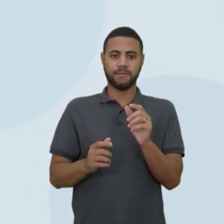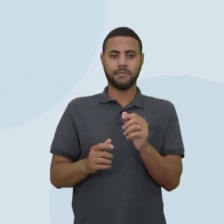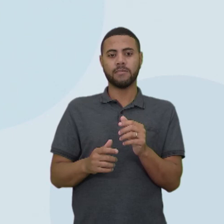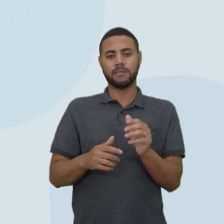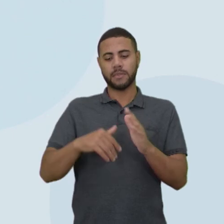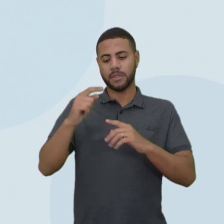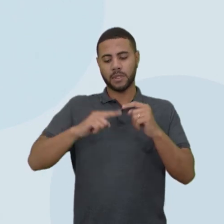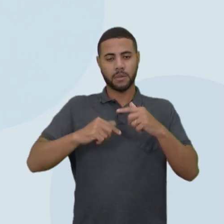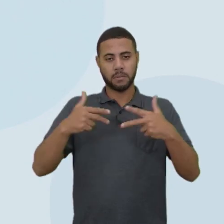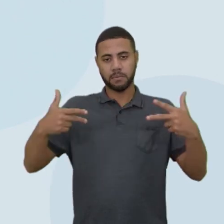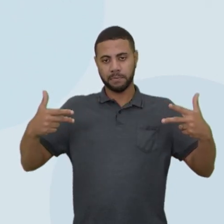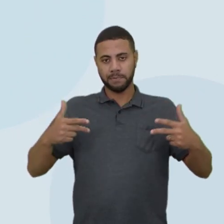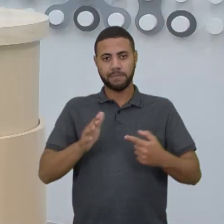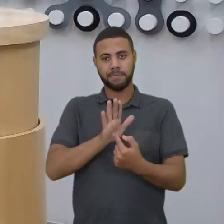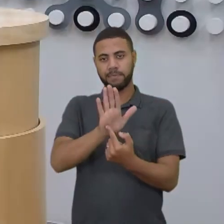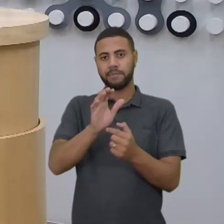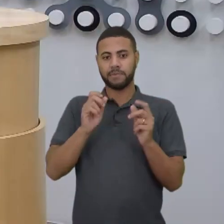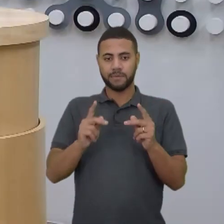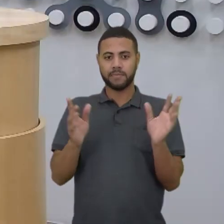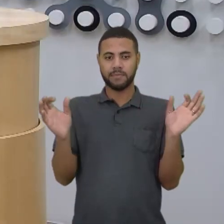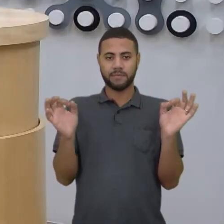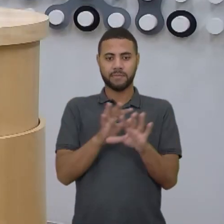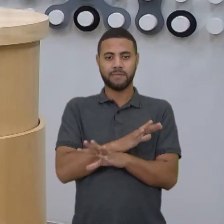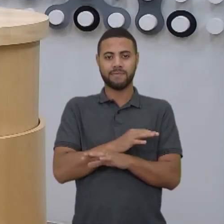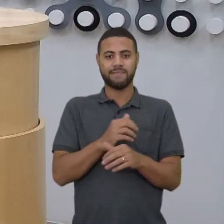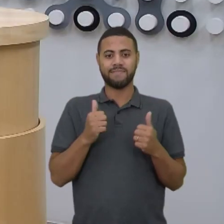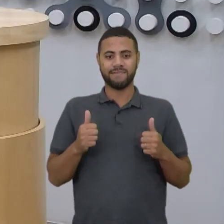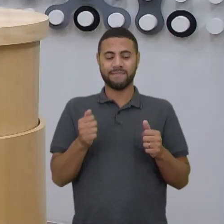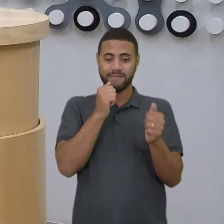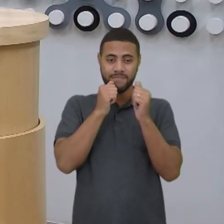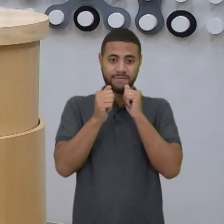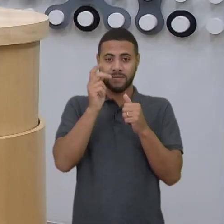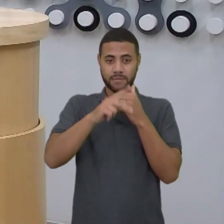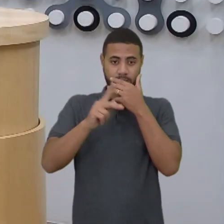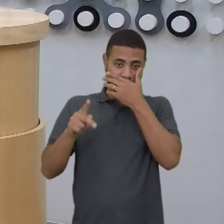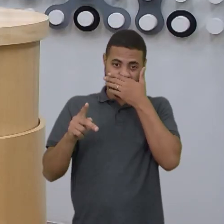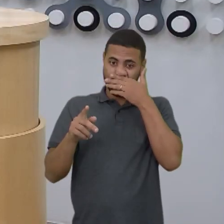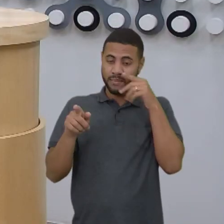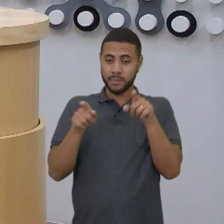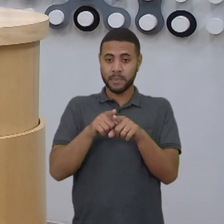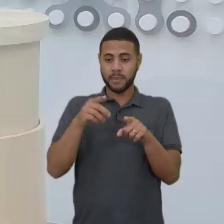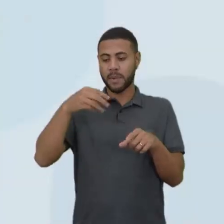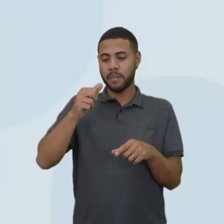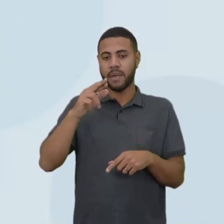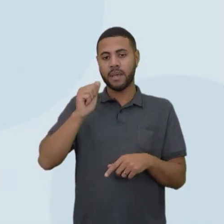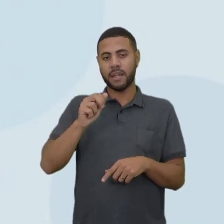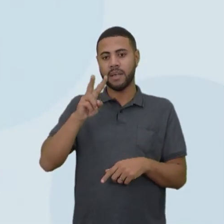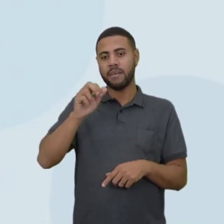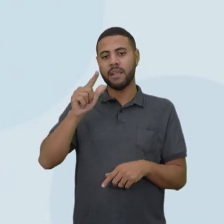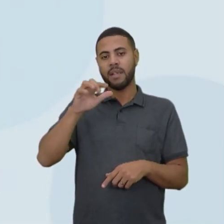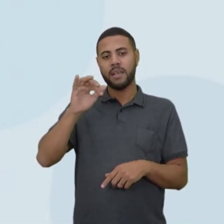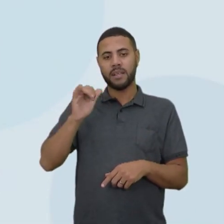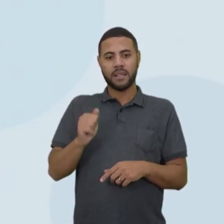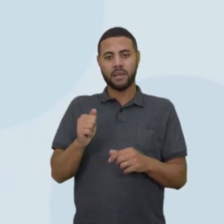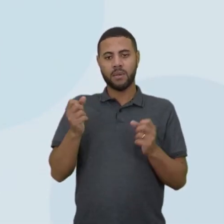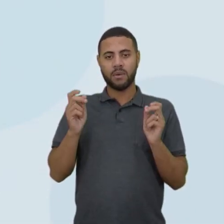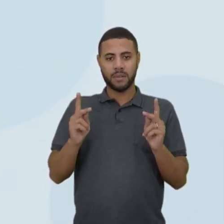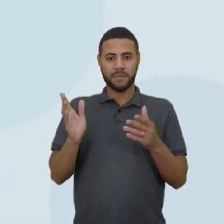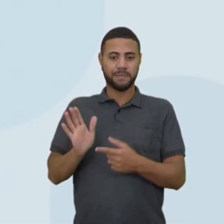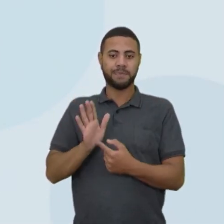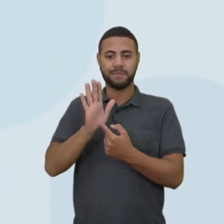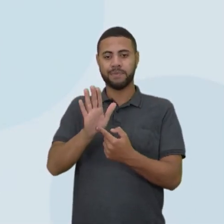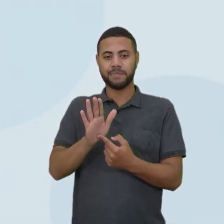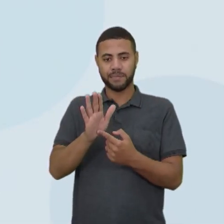do material. Show! É isso que fizemos hoje. Entrevistamos professores, no caso a professora Mara Valéria e dos demais componentes, para